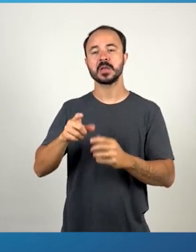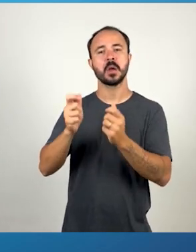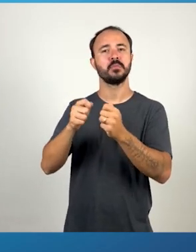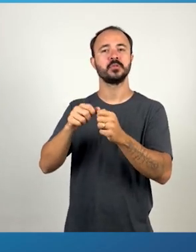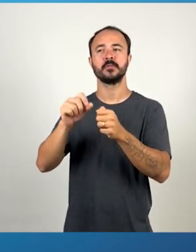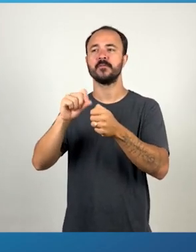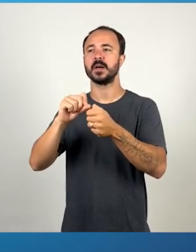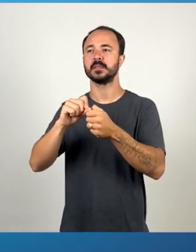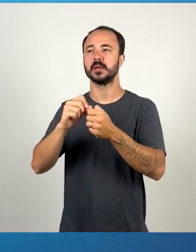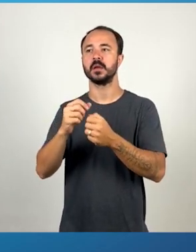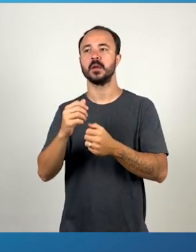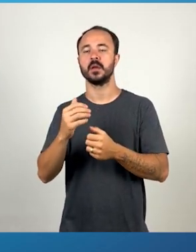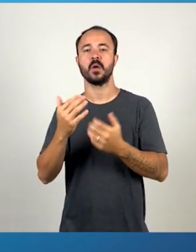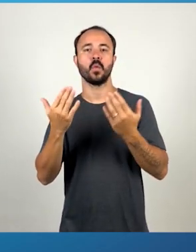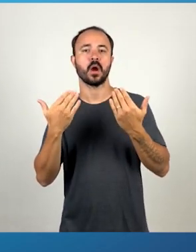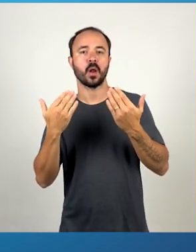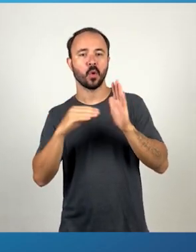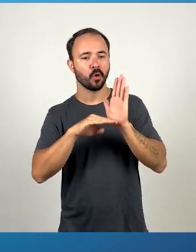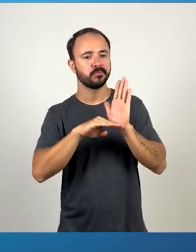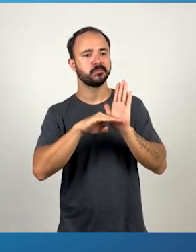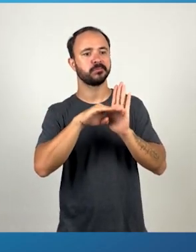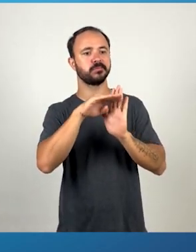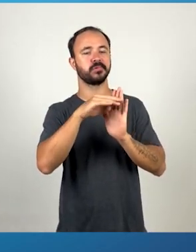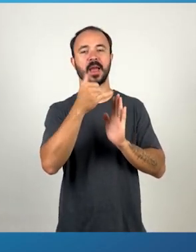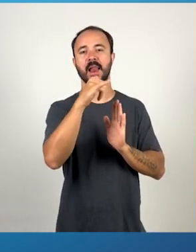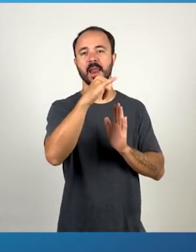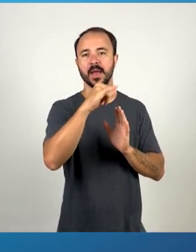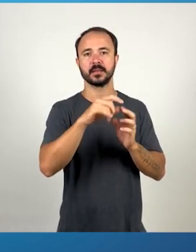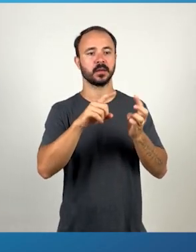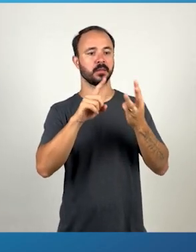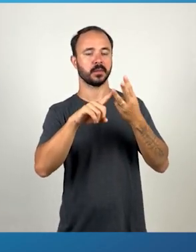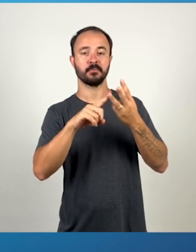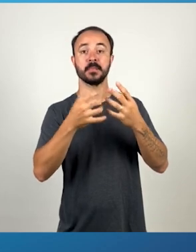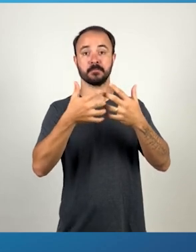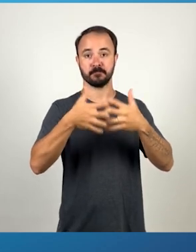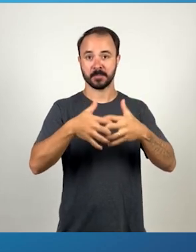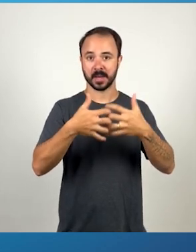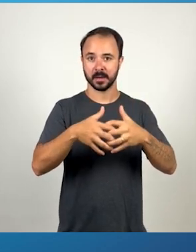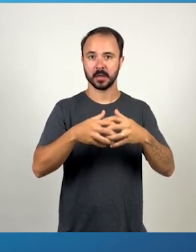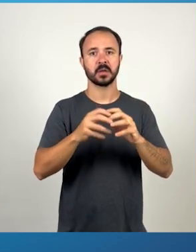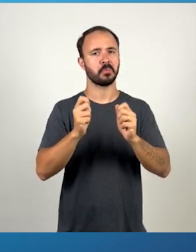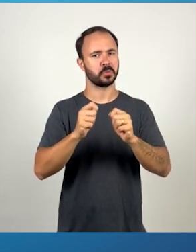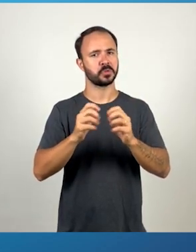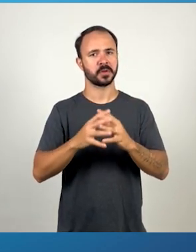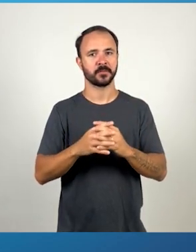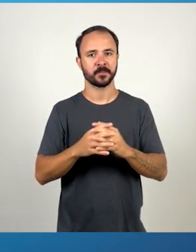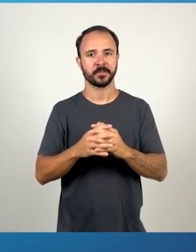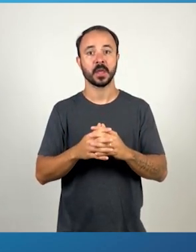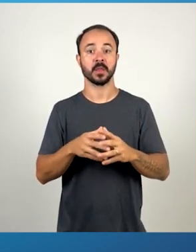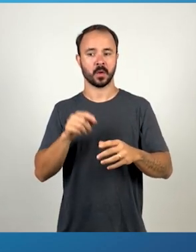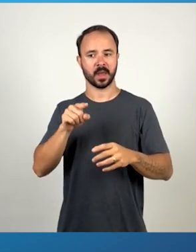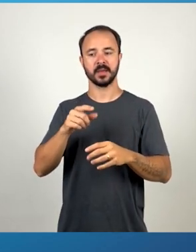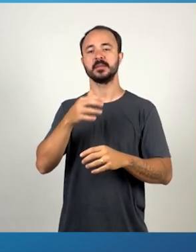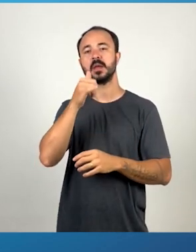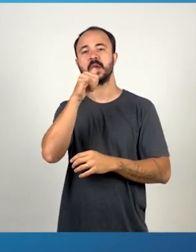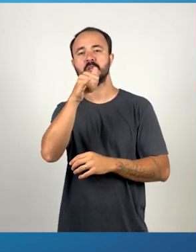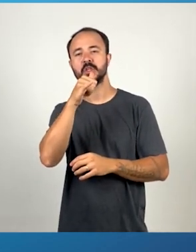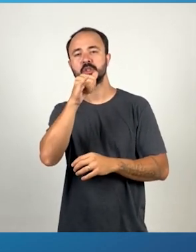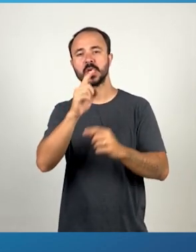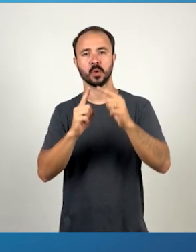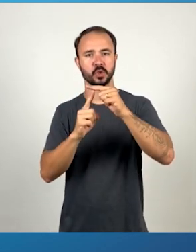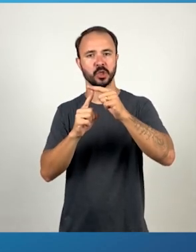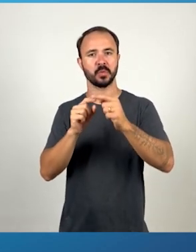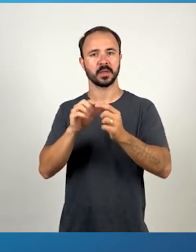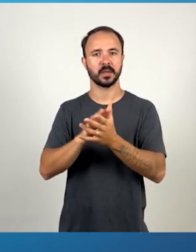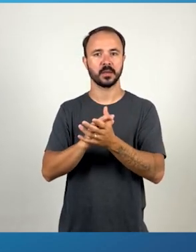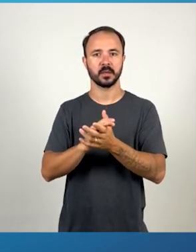mecânica. O que a gente pode observar, pessoal, é que esse tipo de energia ele vem tendo um grande desenvolvimento especificamente